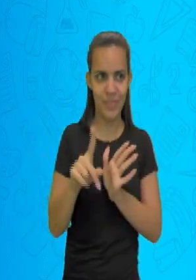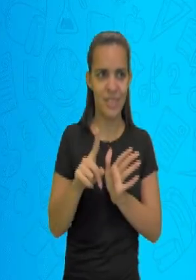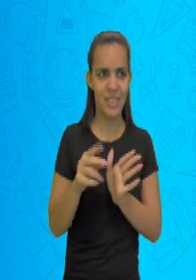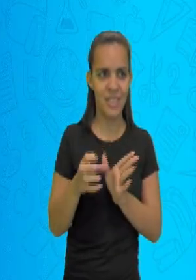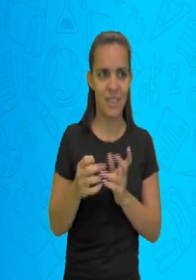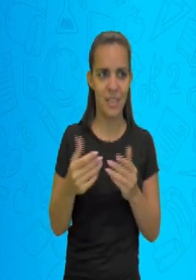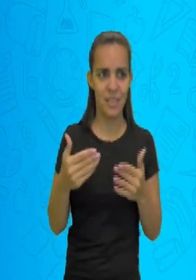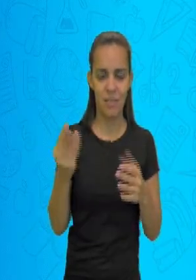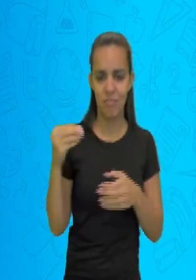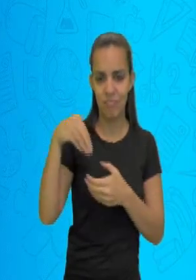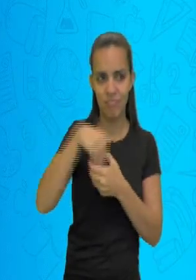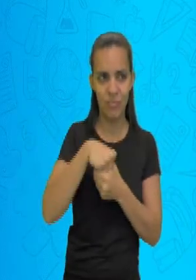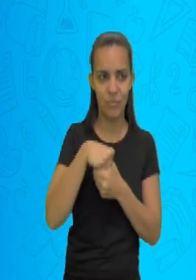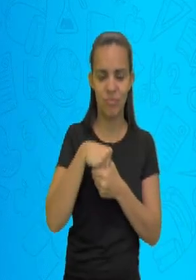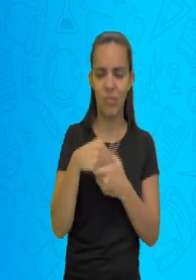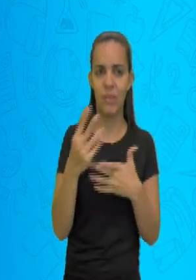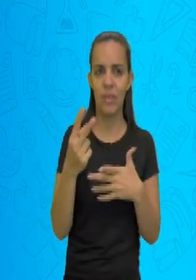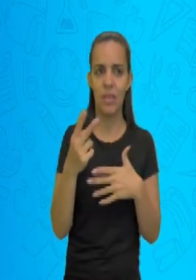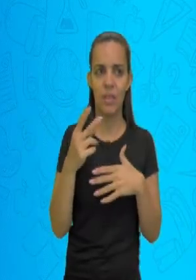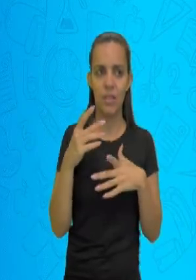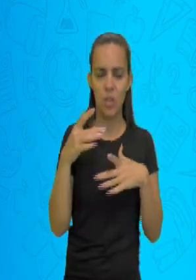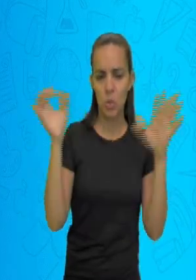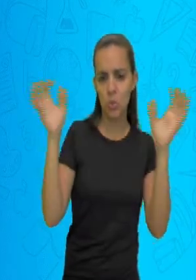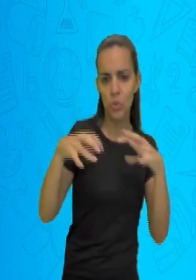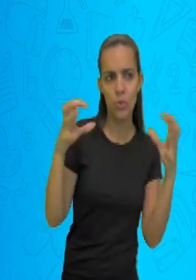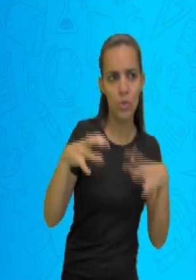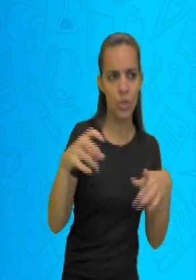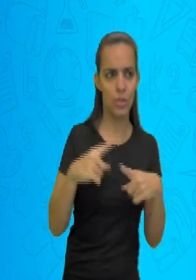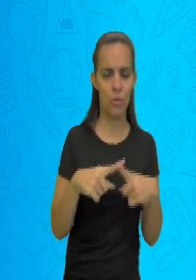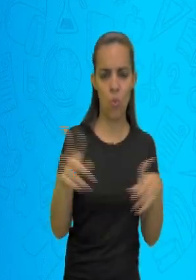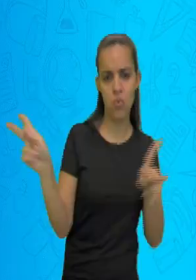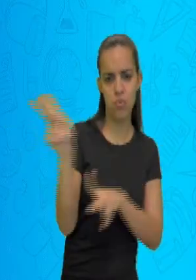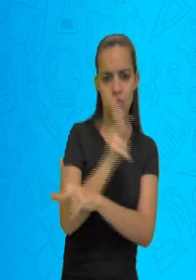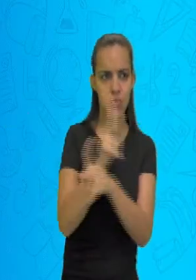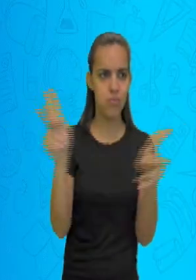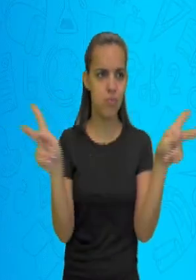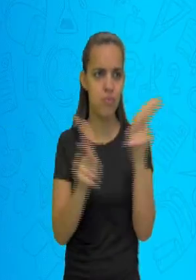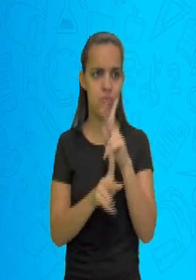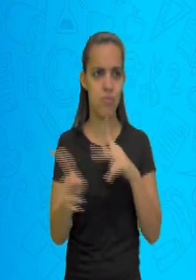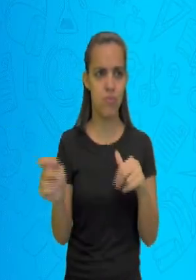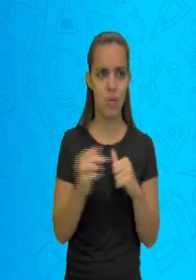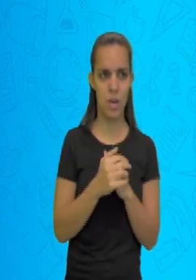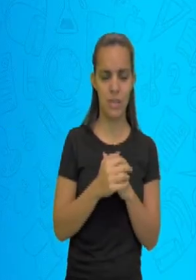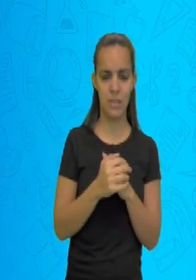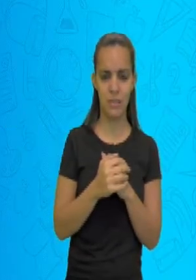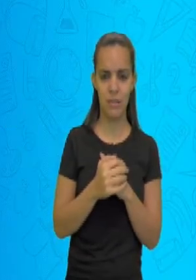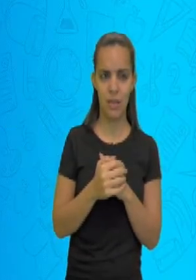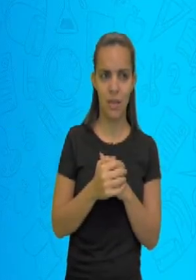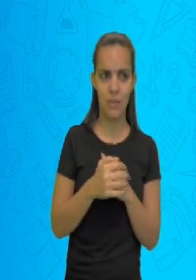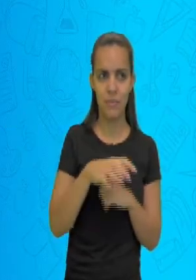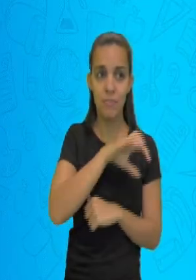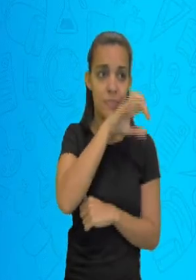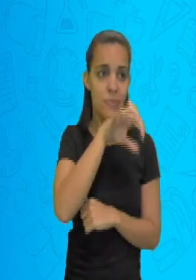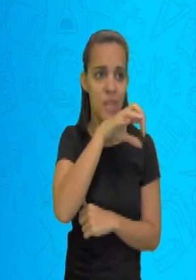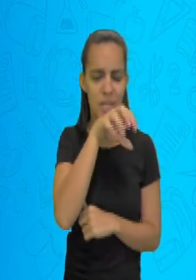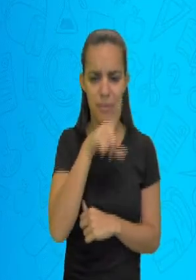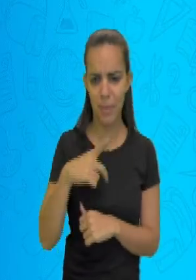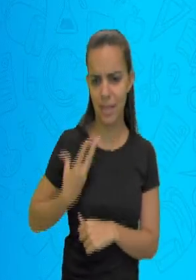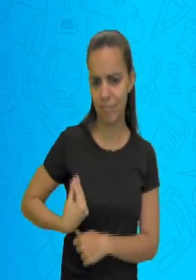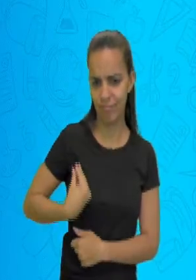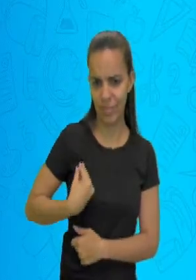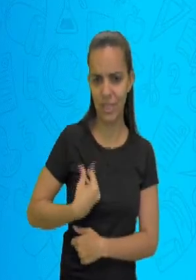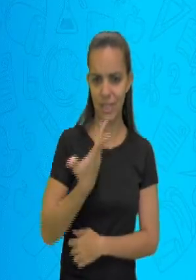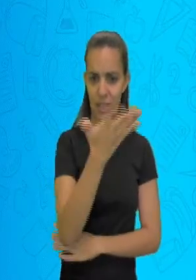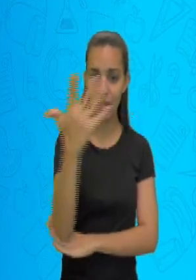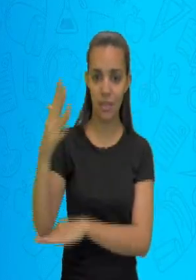se abrigarem da chuva, para se abrigarem do vento, de animais que ficam por ali, né?